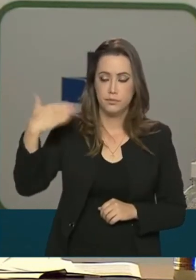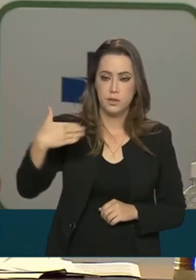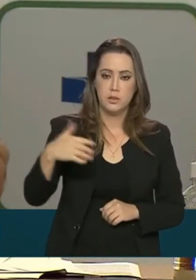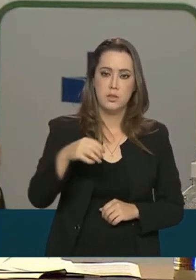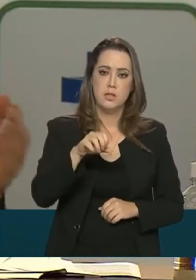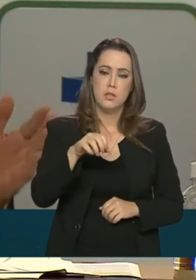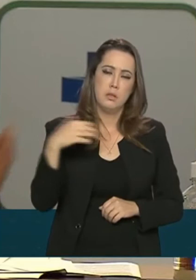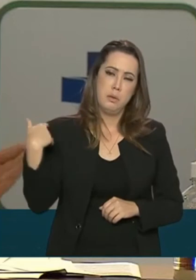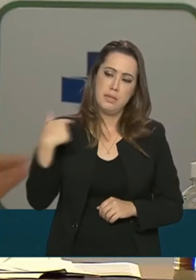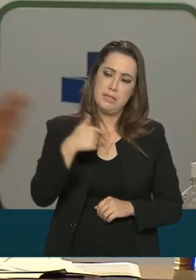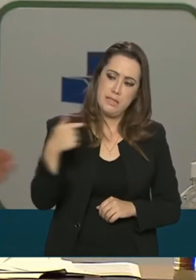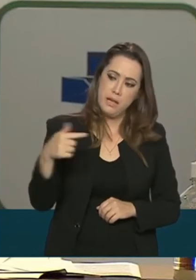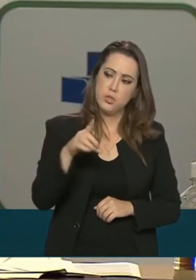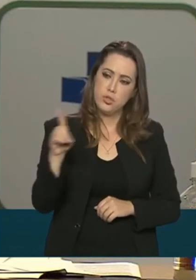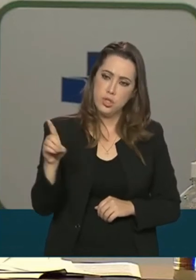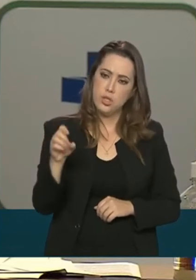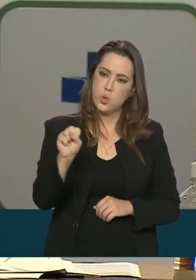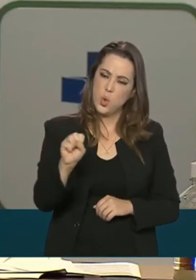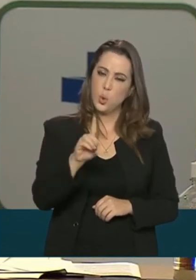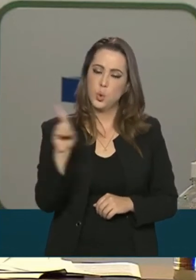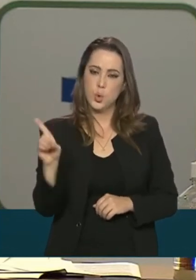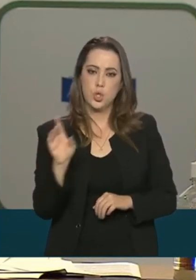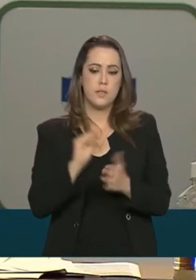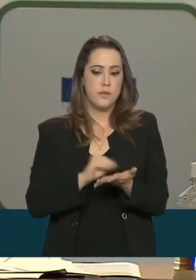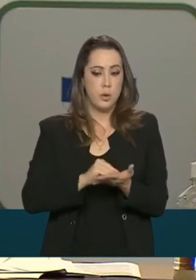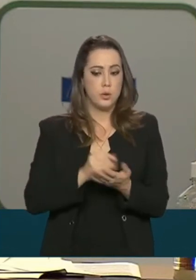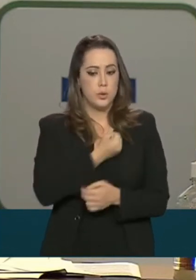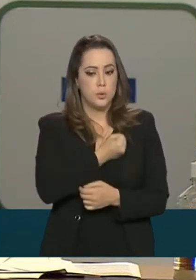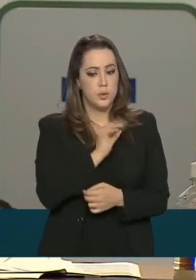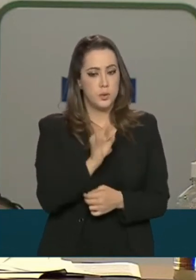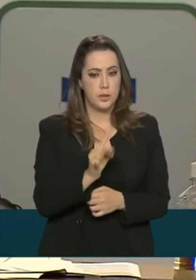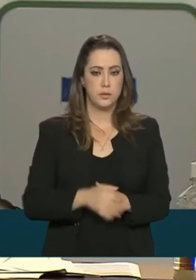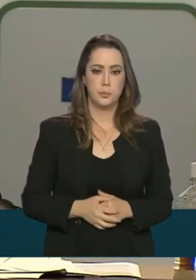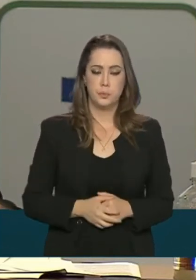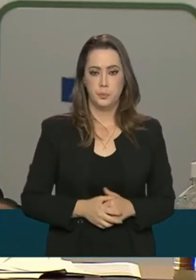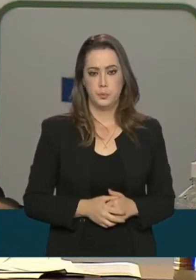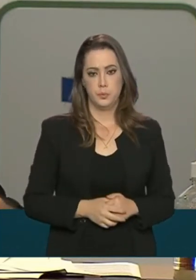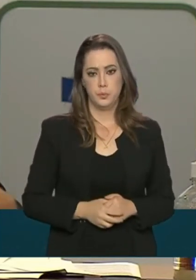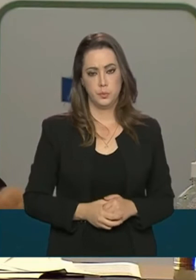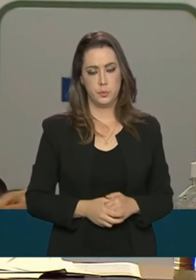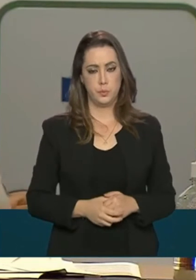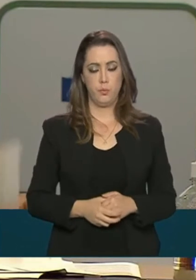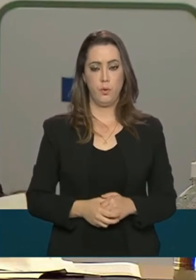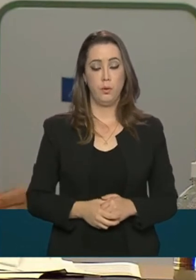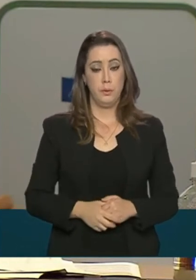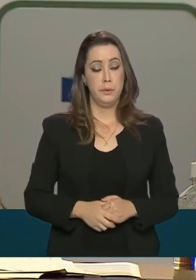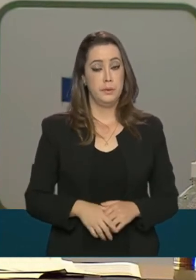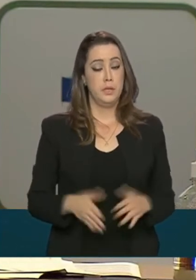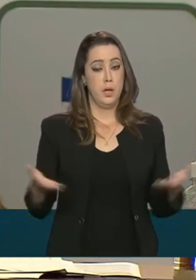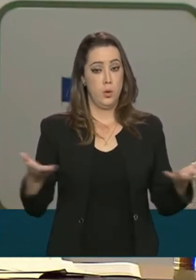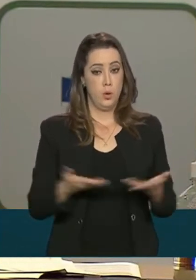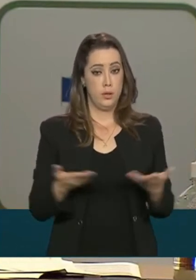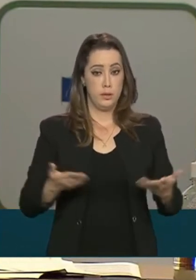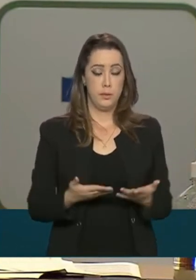7, 8 dias, esses dados ainda estão sendo validados. A gente está trazendo